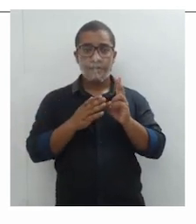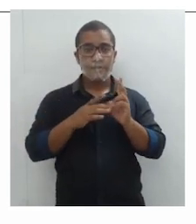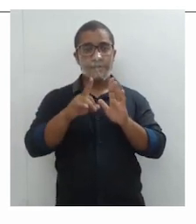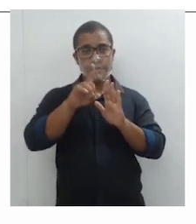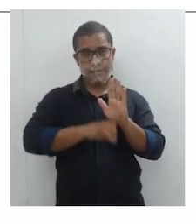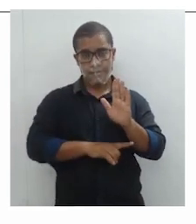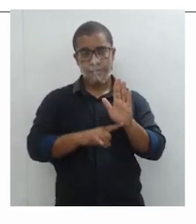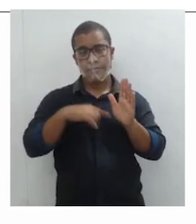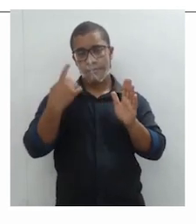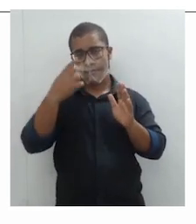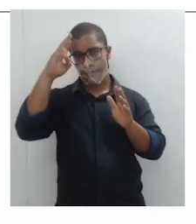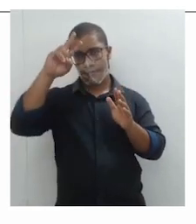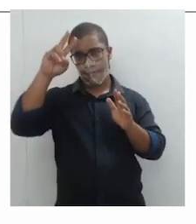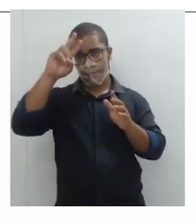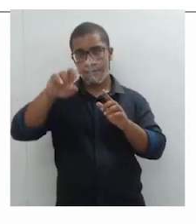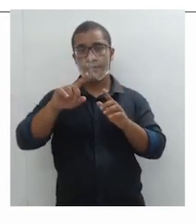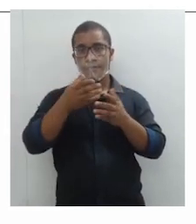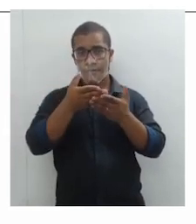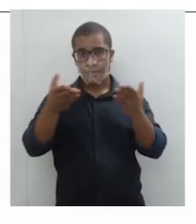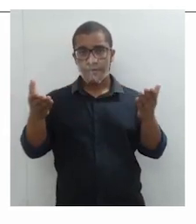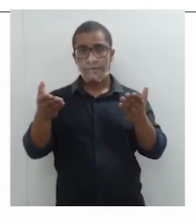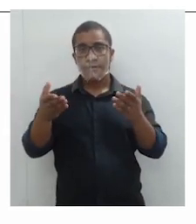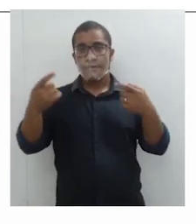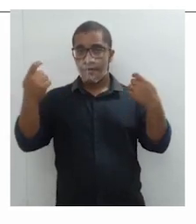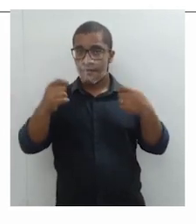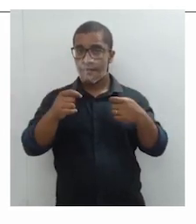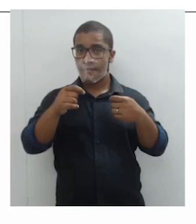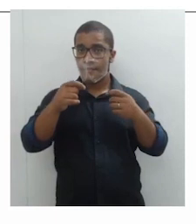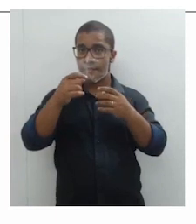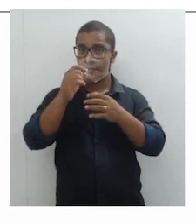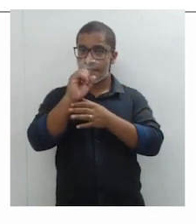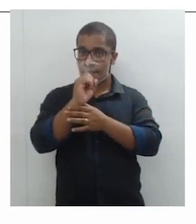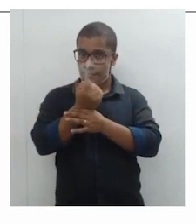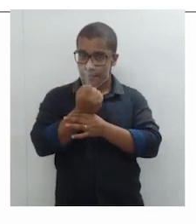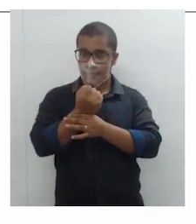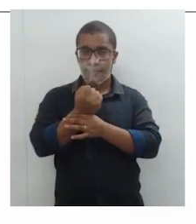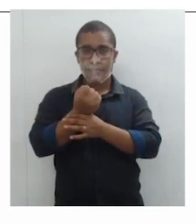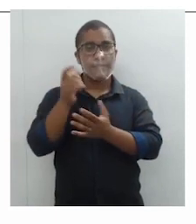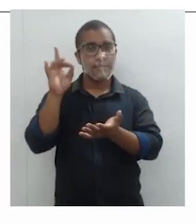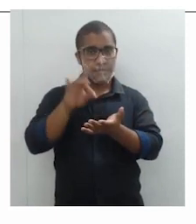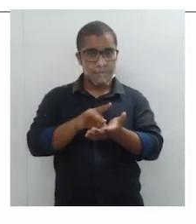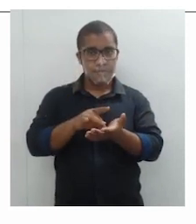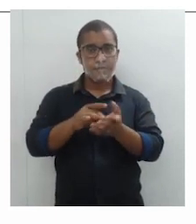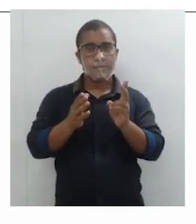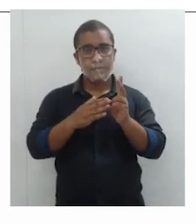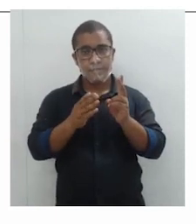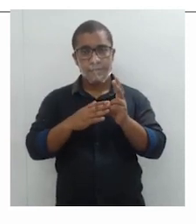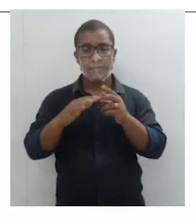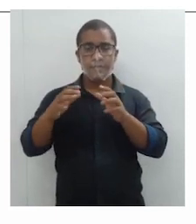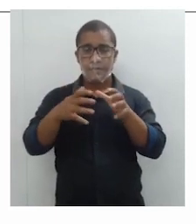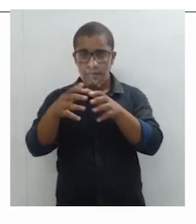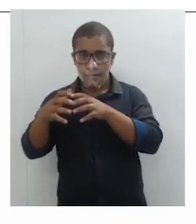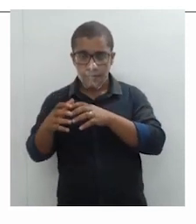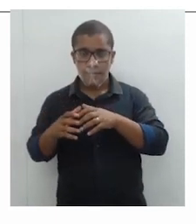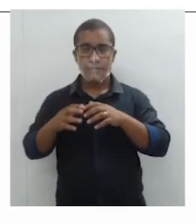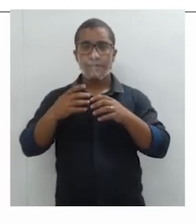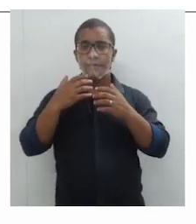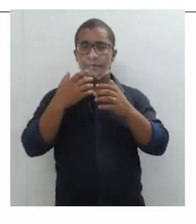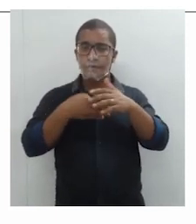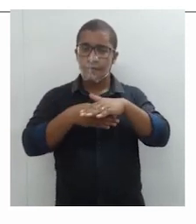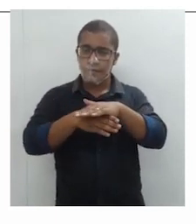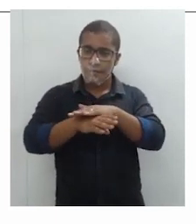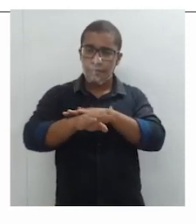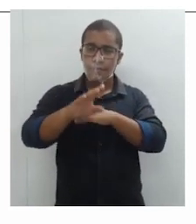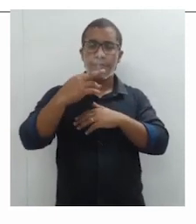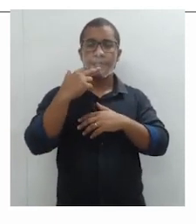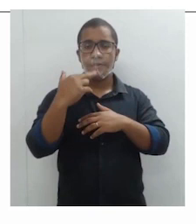então vejam só são reconhecidos aos índios sua organização social costumes línguas crenças e tradições